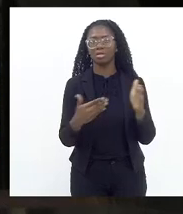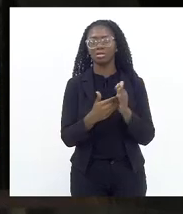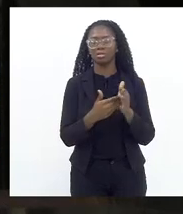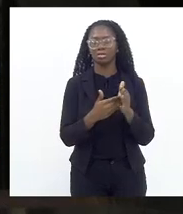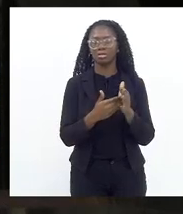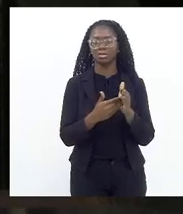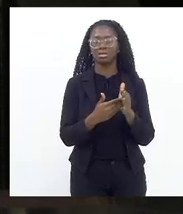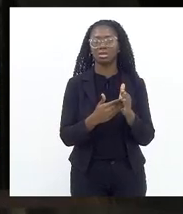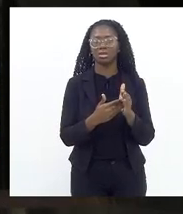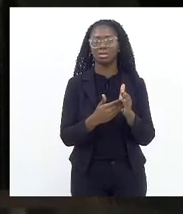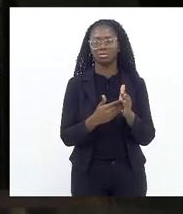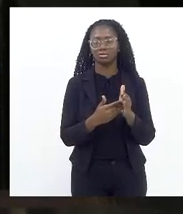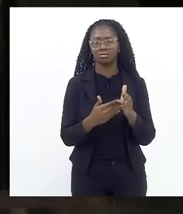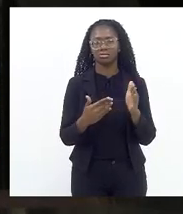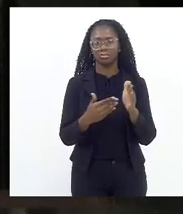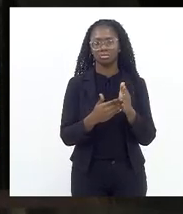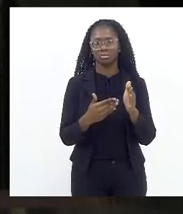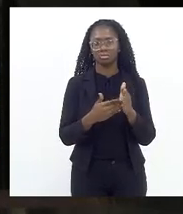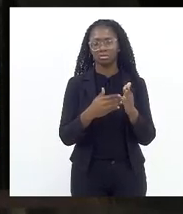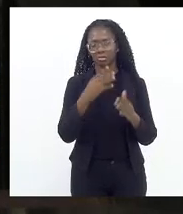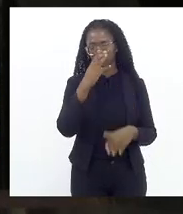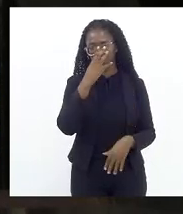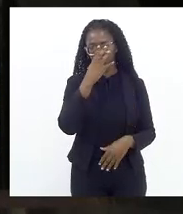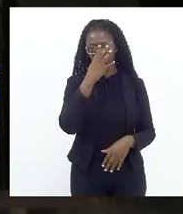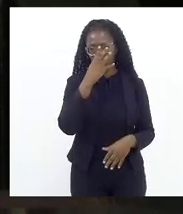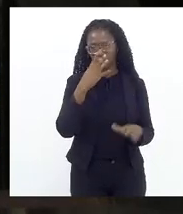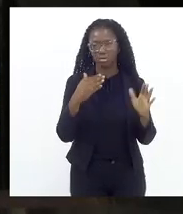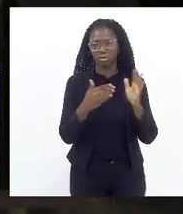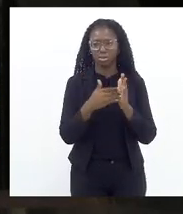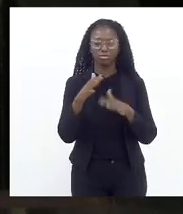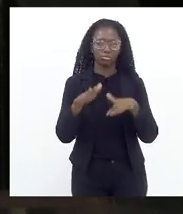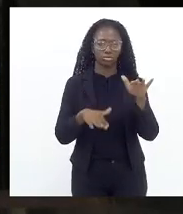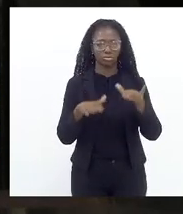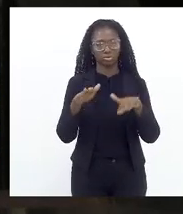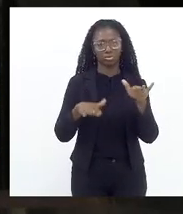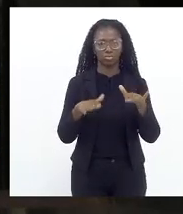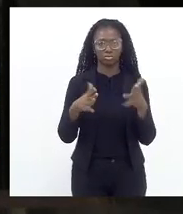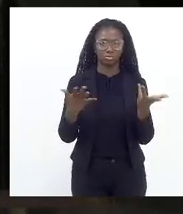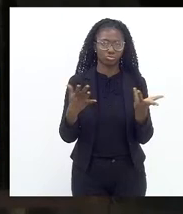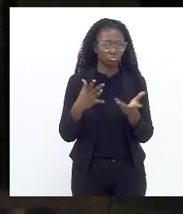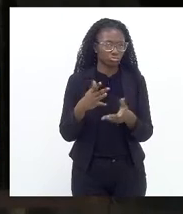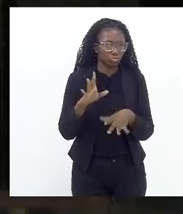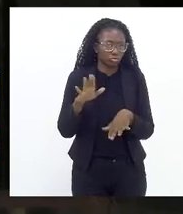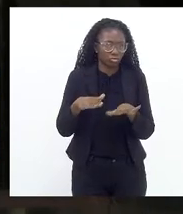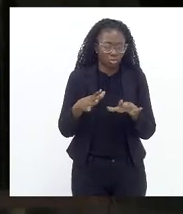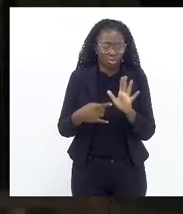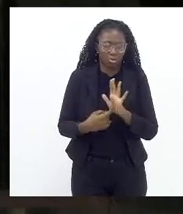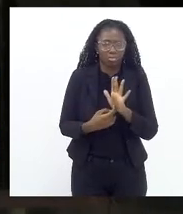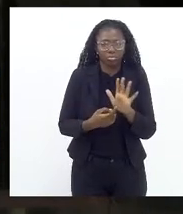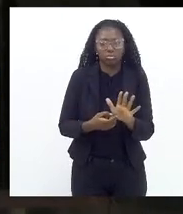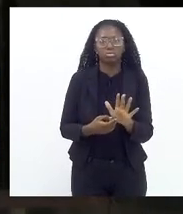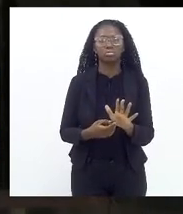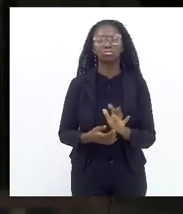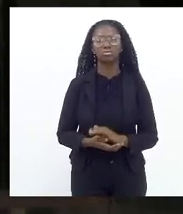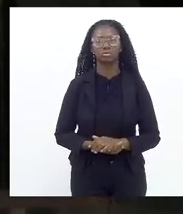até uma eventual, e a meu ver provável, decisão